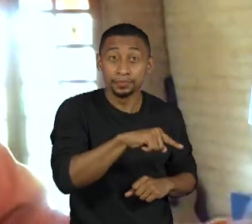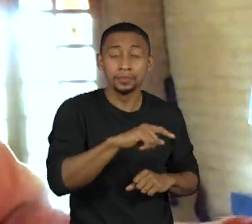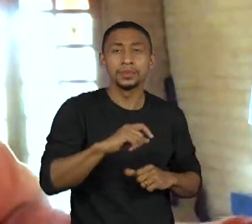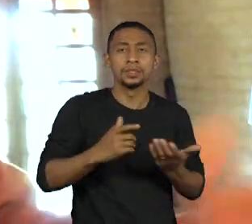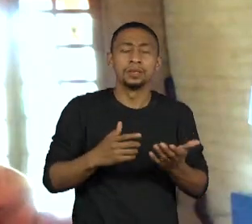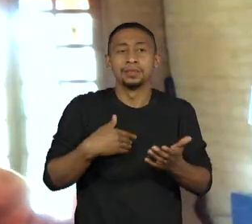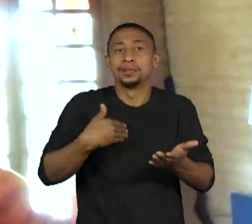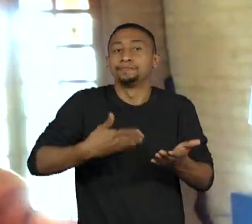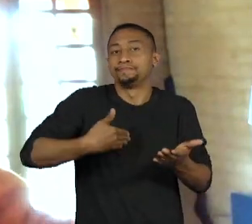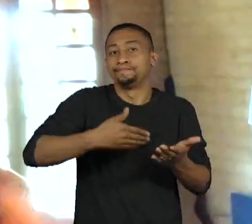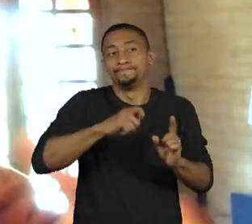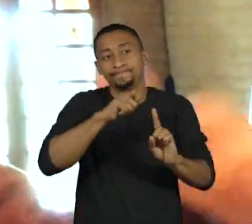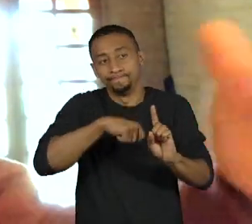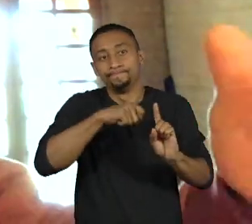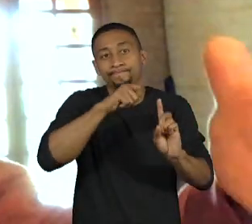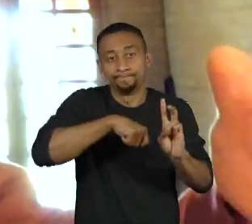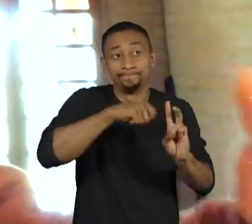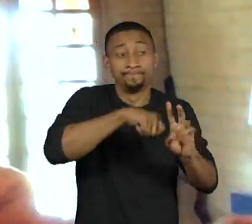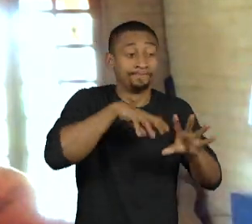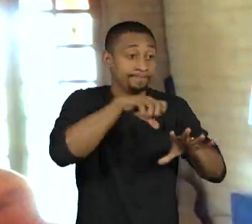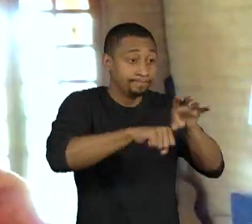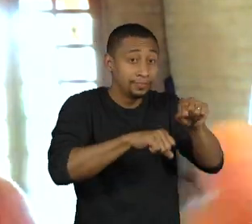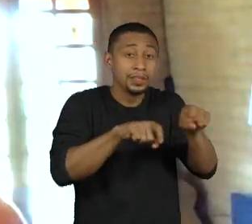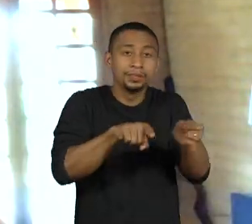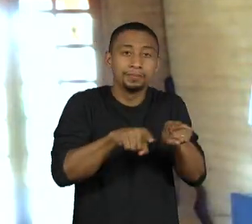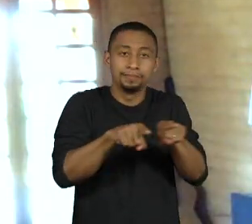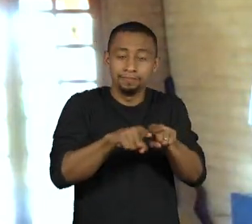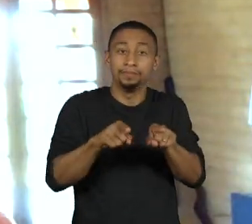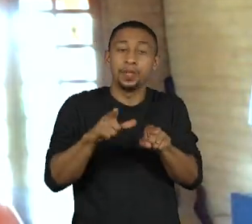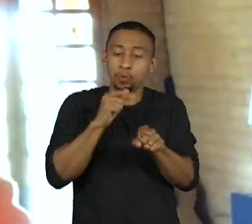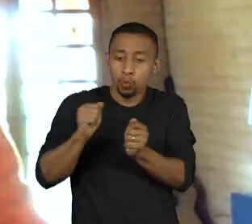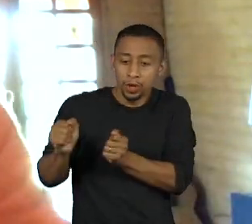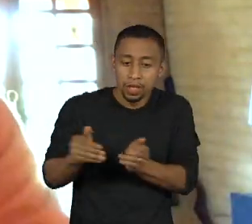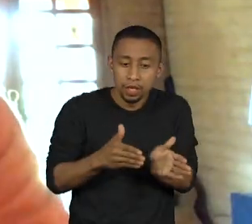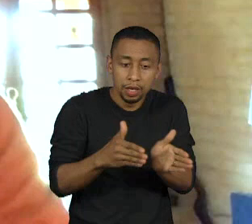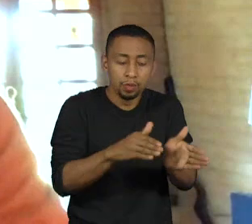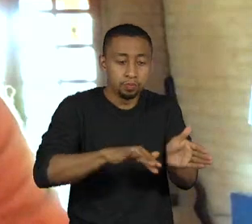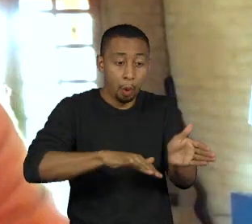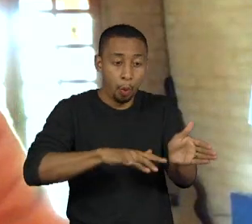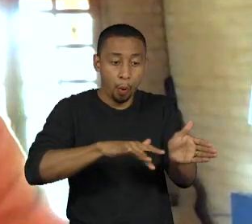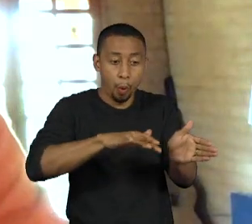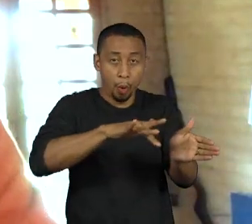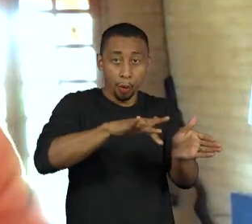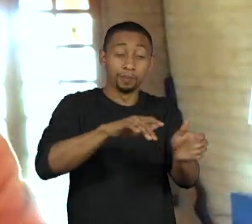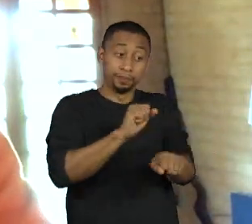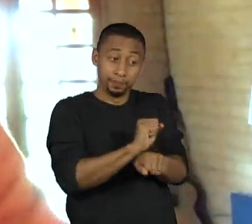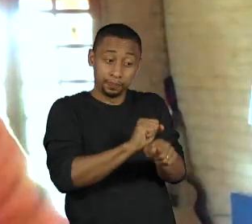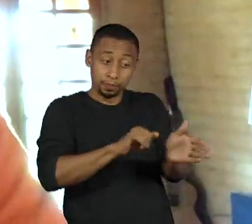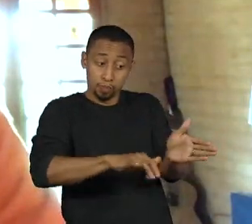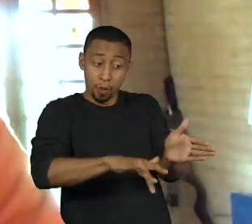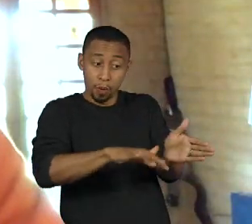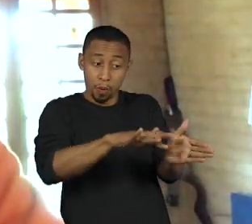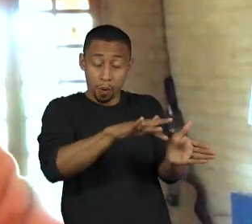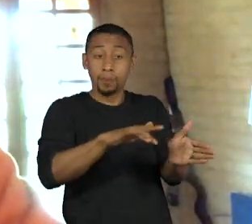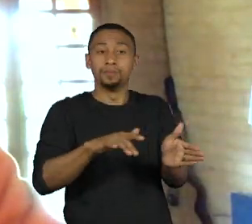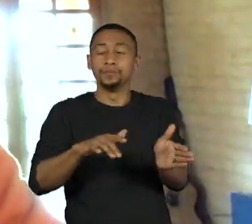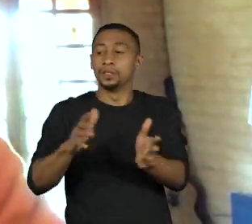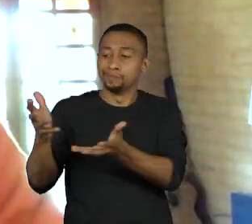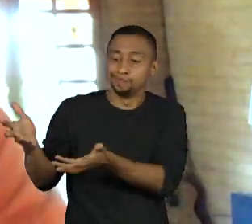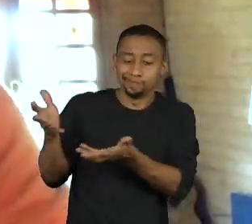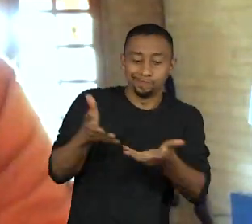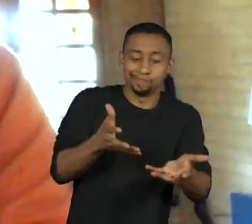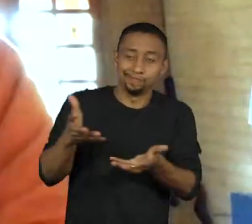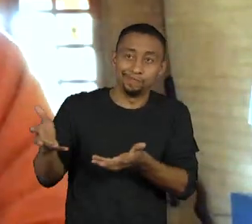meses, fazendo a coleta, aguardando a cheia do rio para depois transportar essas castanhas rio abaixo para serem depois comercializadas